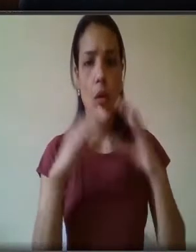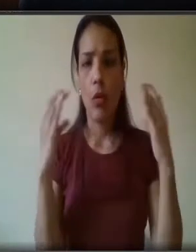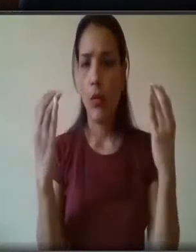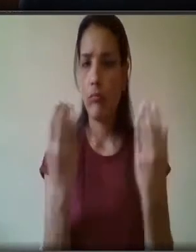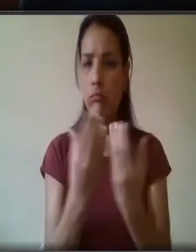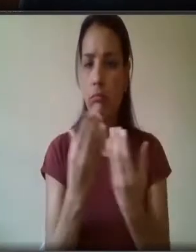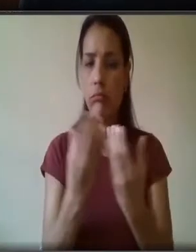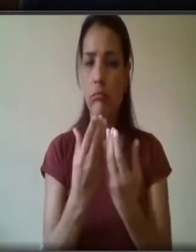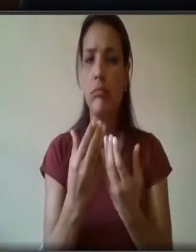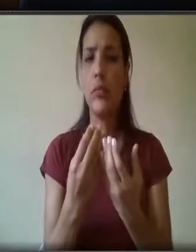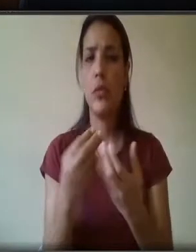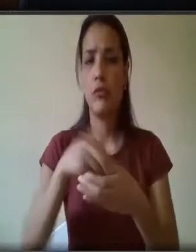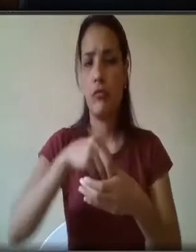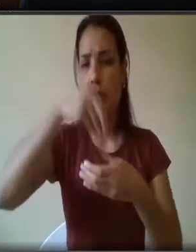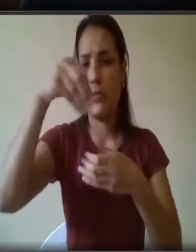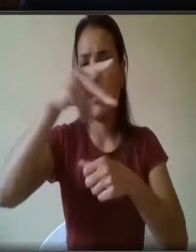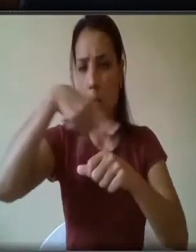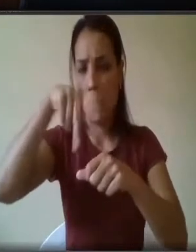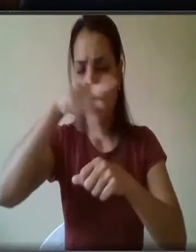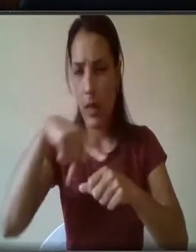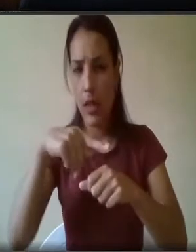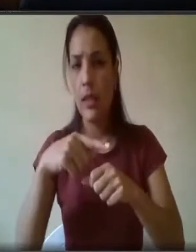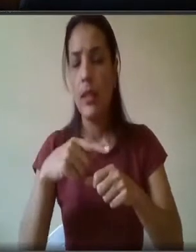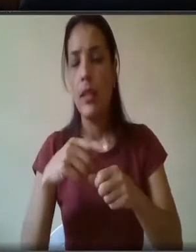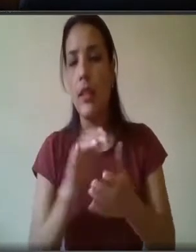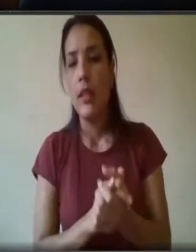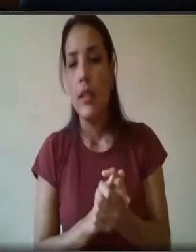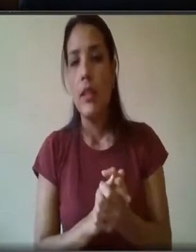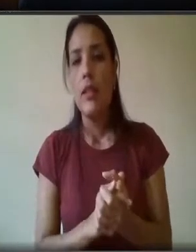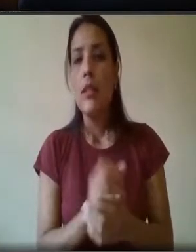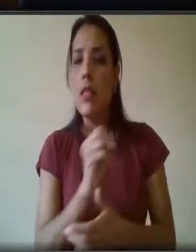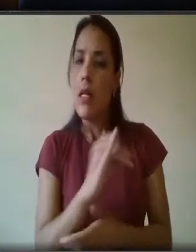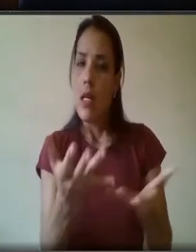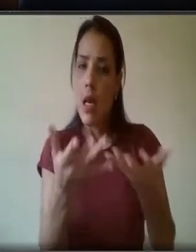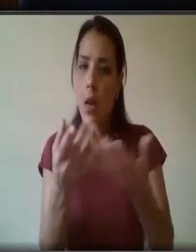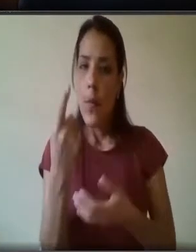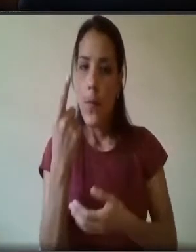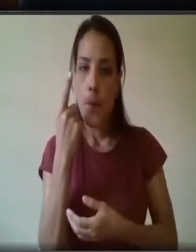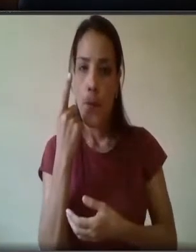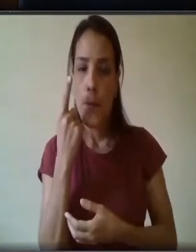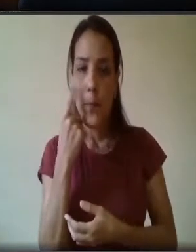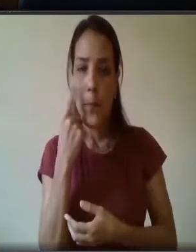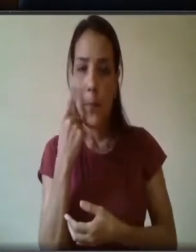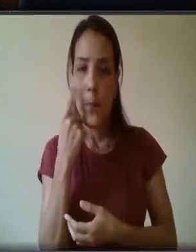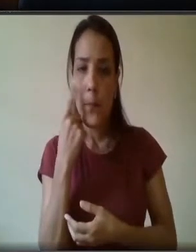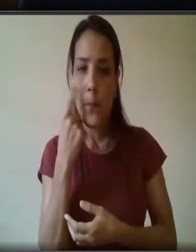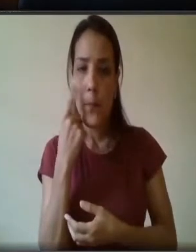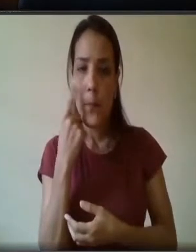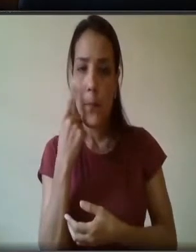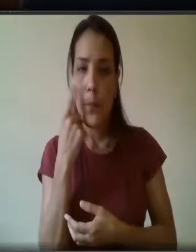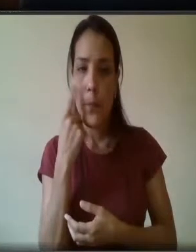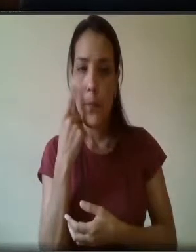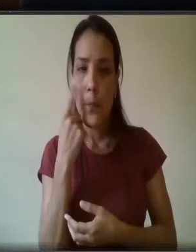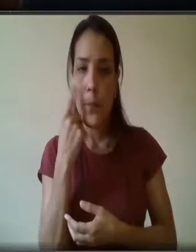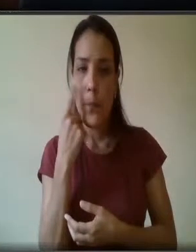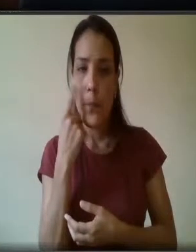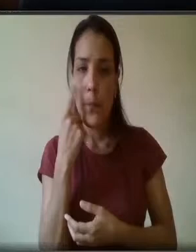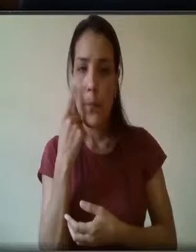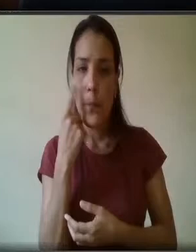você quer mostrar num mapa áreas mais elevadas, você geralmente coloca uma tonalidade mais